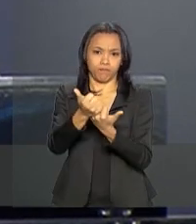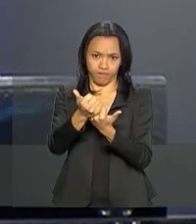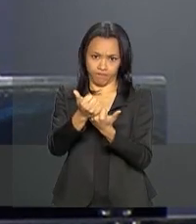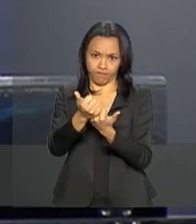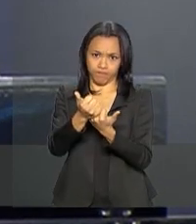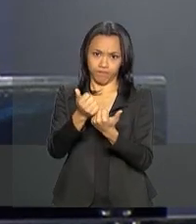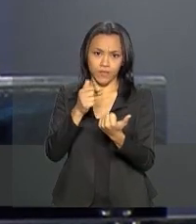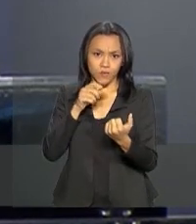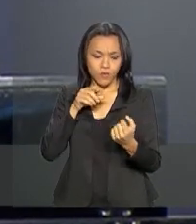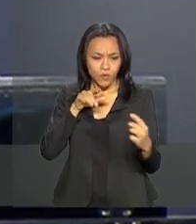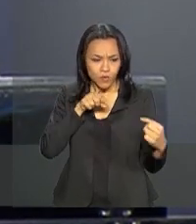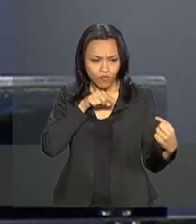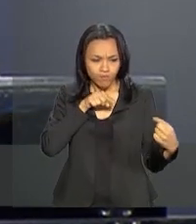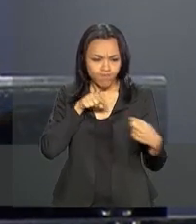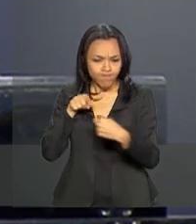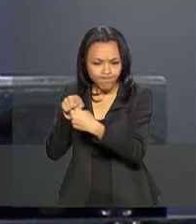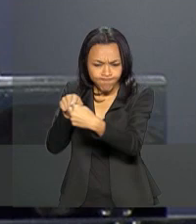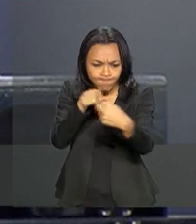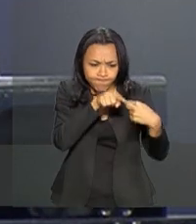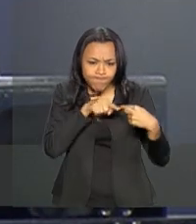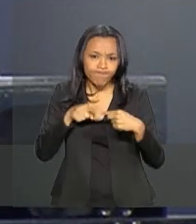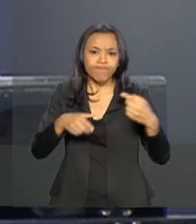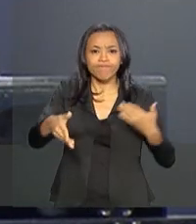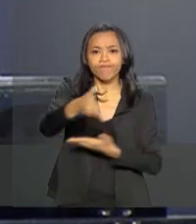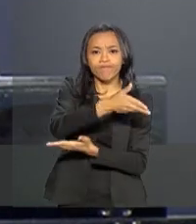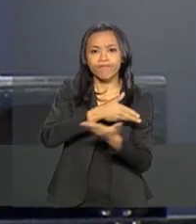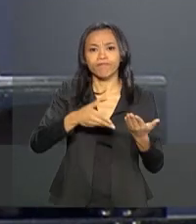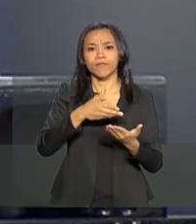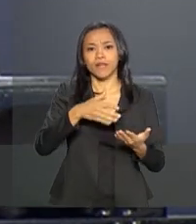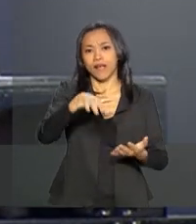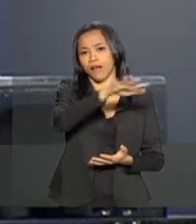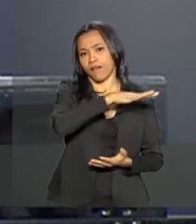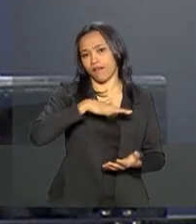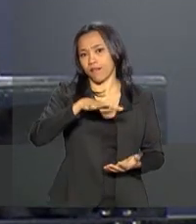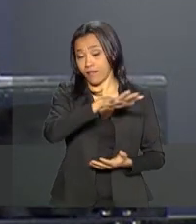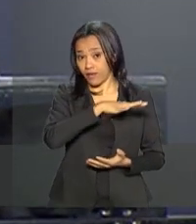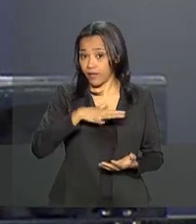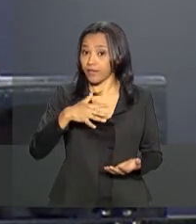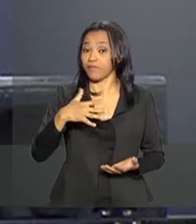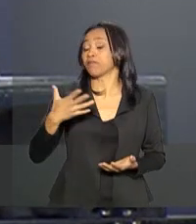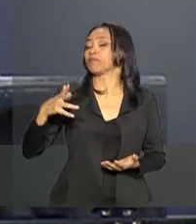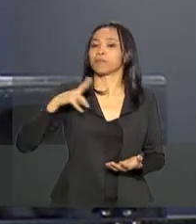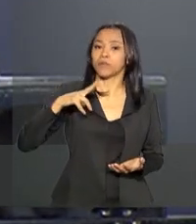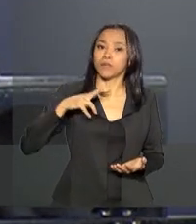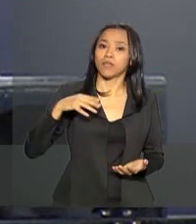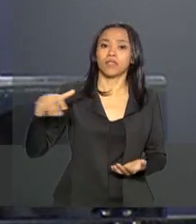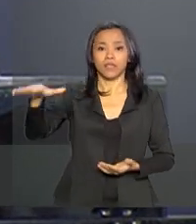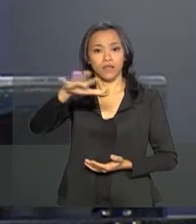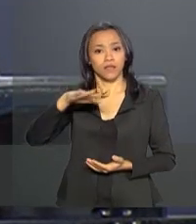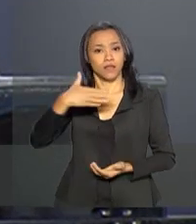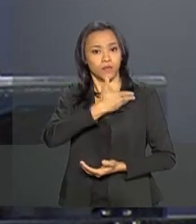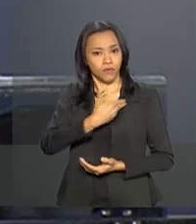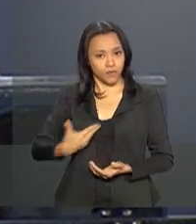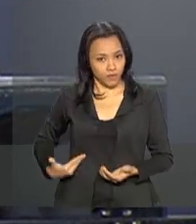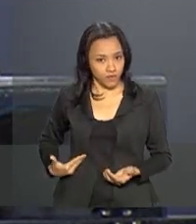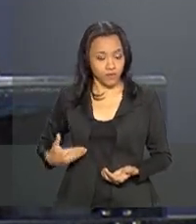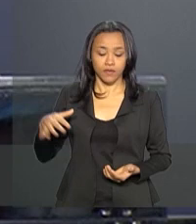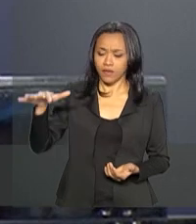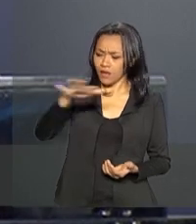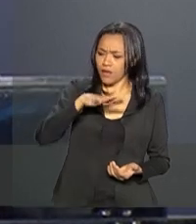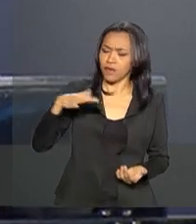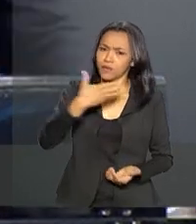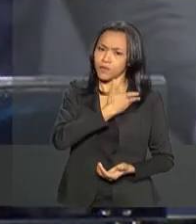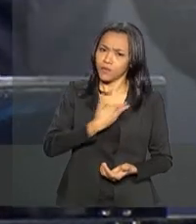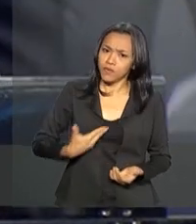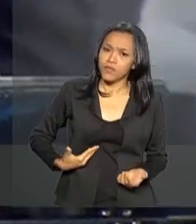é a conexão entre a atividade privada e o setor público. E no setor público, a